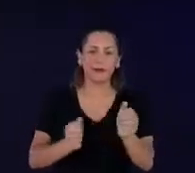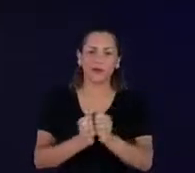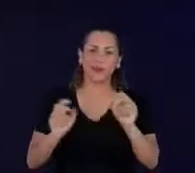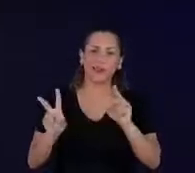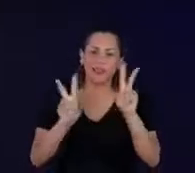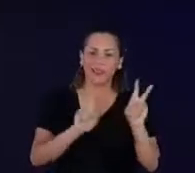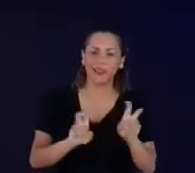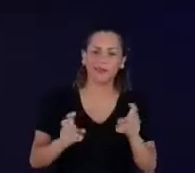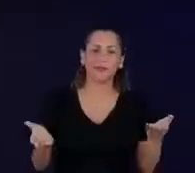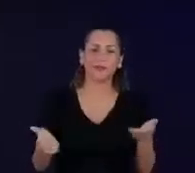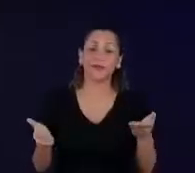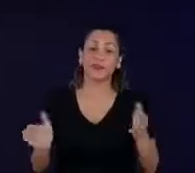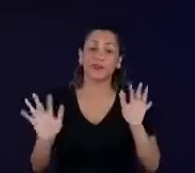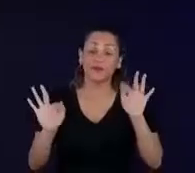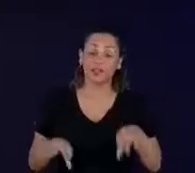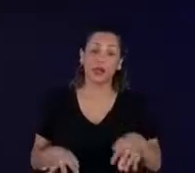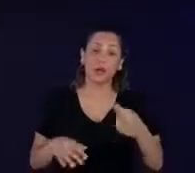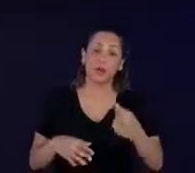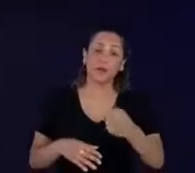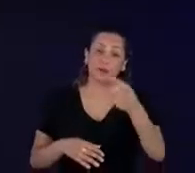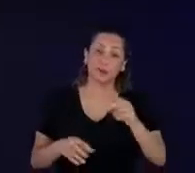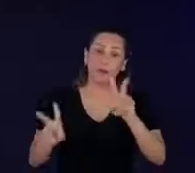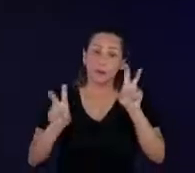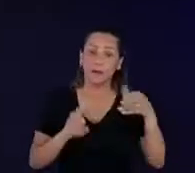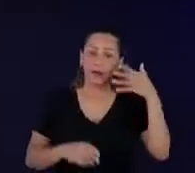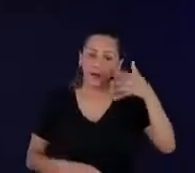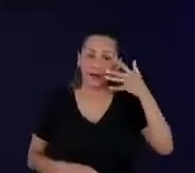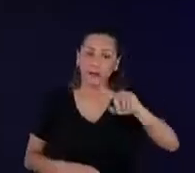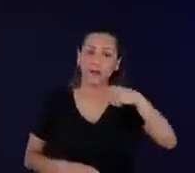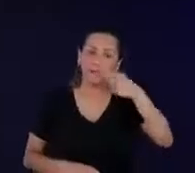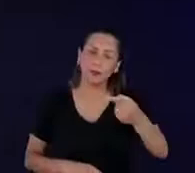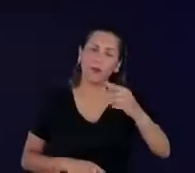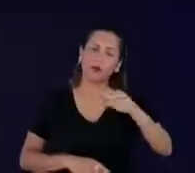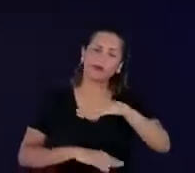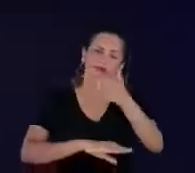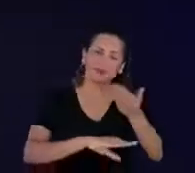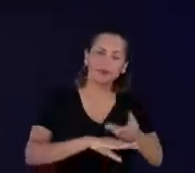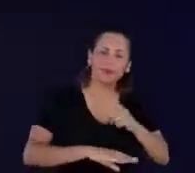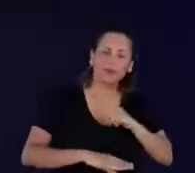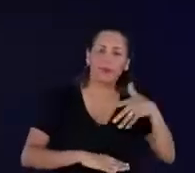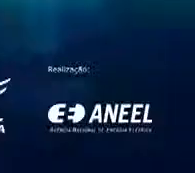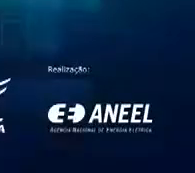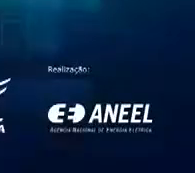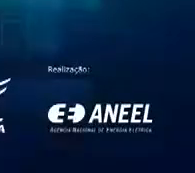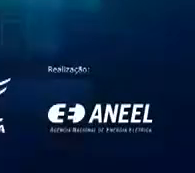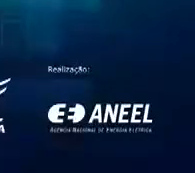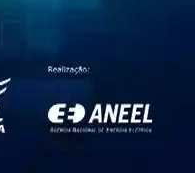encerra o nosso primeiro painel de hoje. Temos mais atrações ao longo do dia. Muito obrigado a todos.